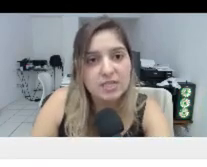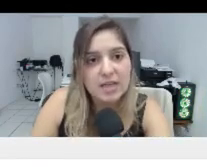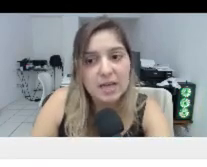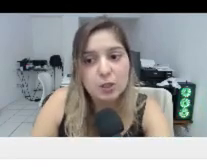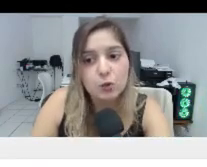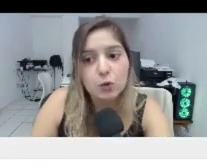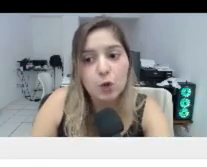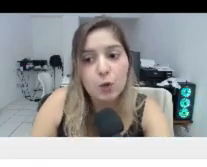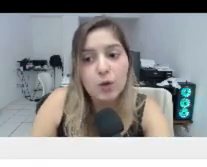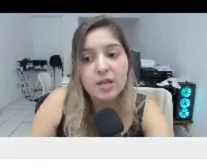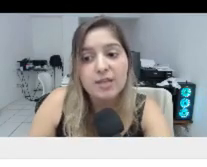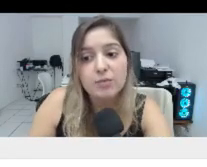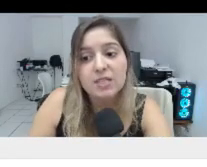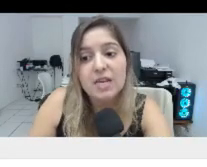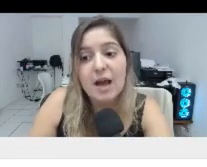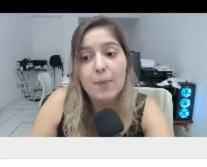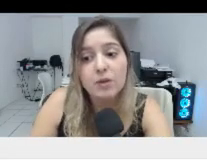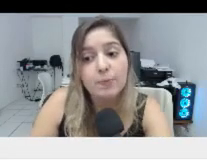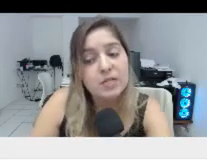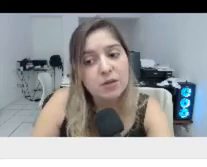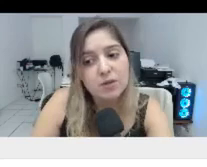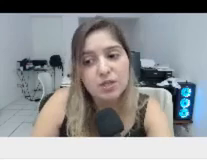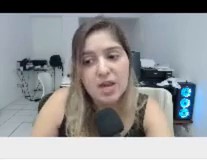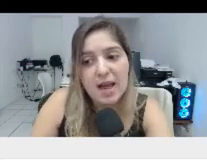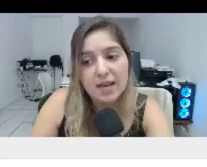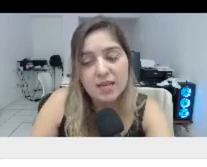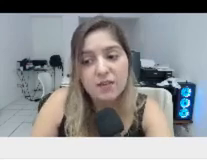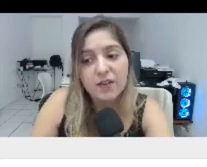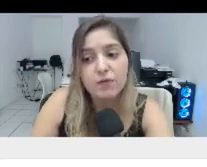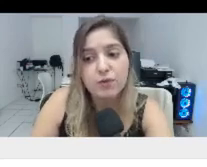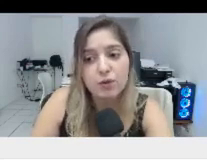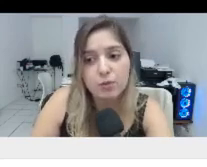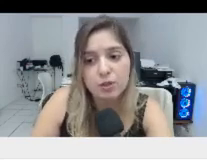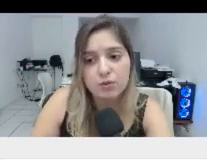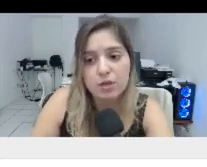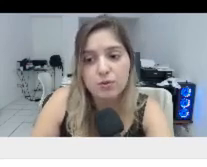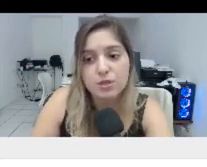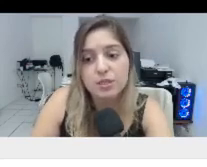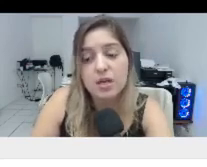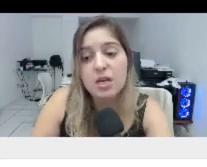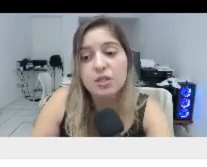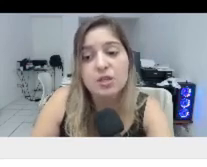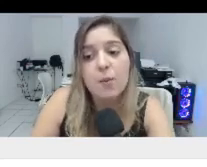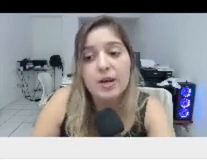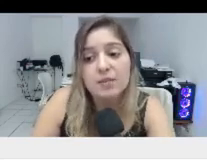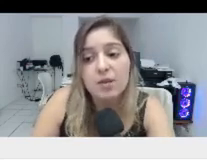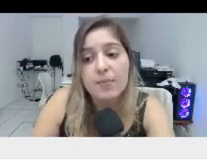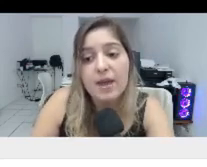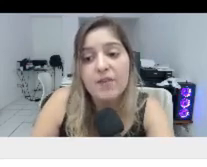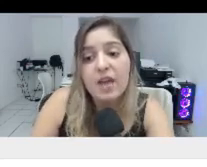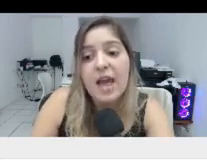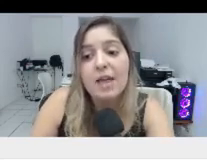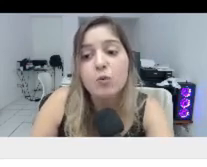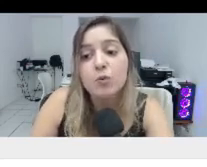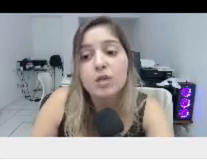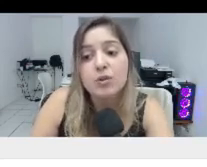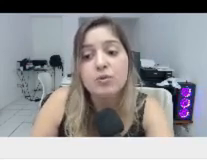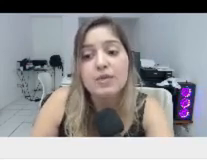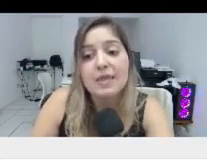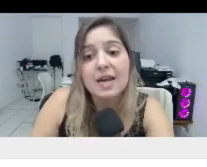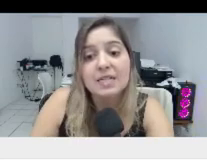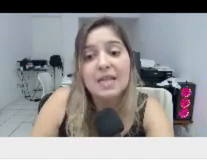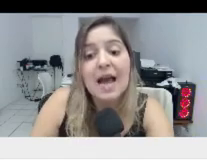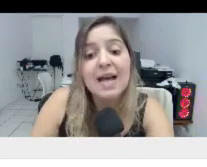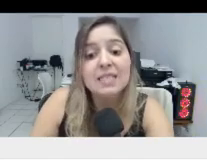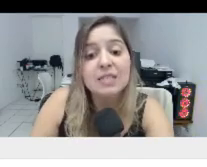os destaques do Globo, temos que, após prisão deste hacker, Flávio Dino, ministro da Justiça, diz que a operação da PF é no contexto